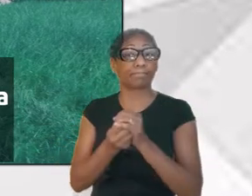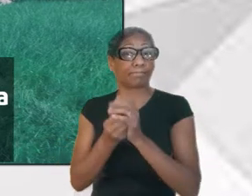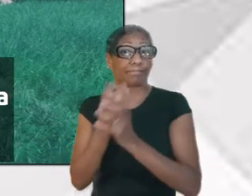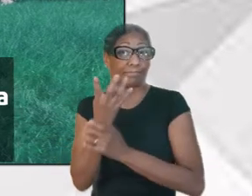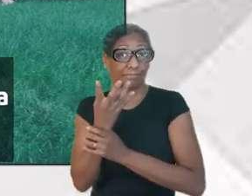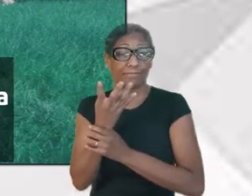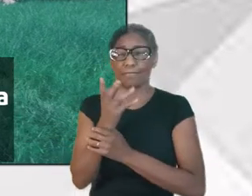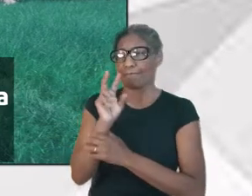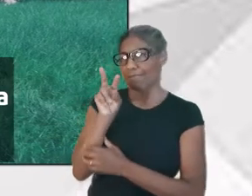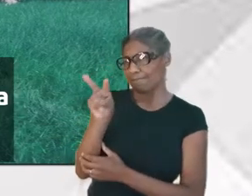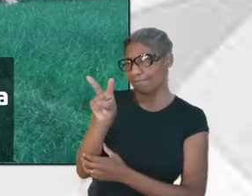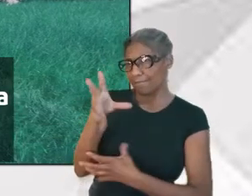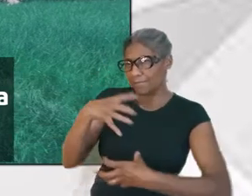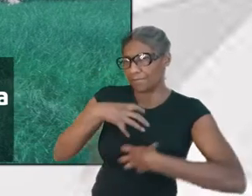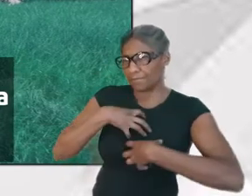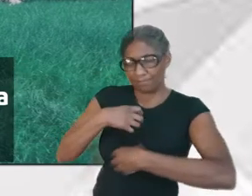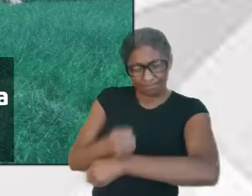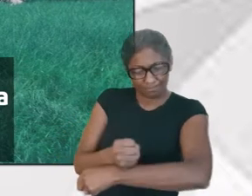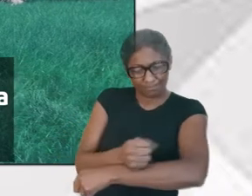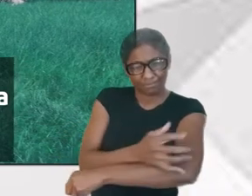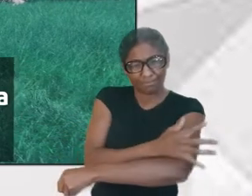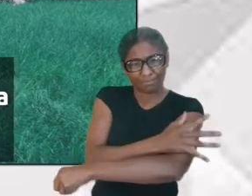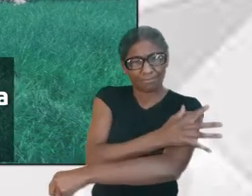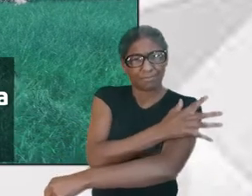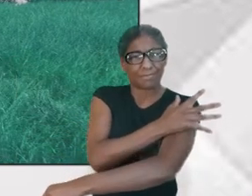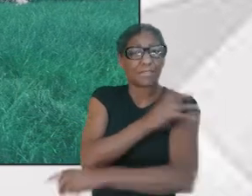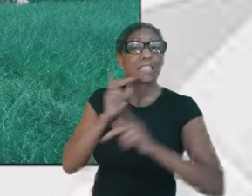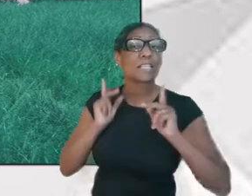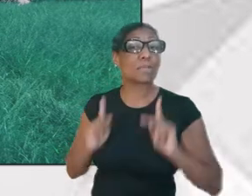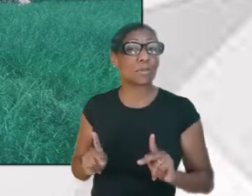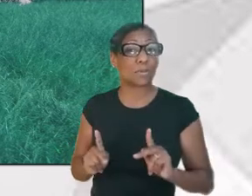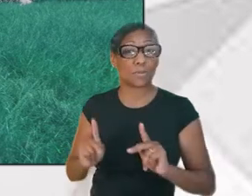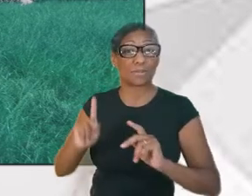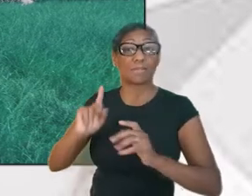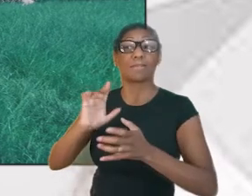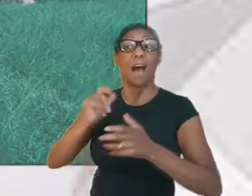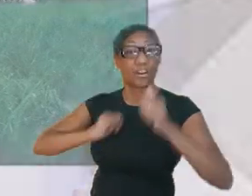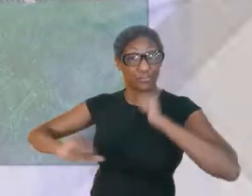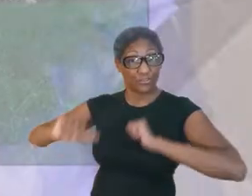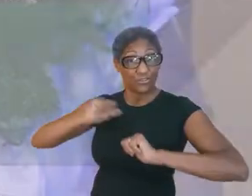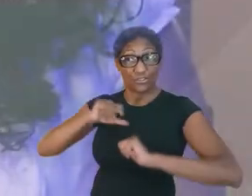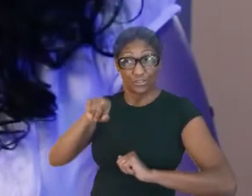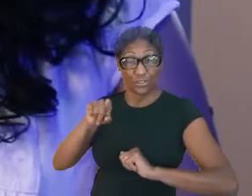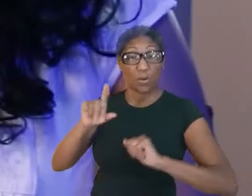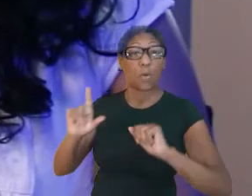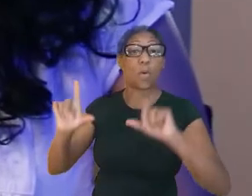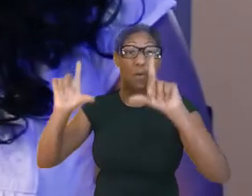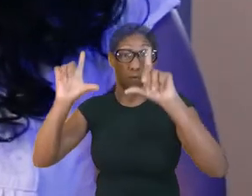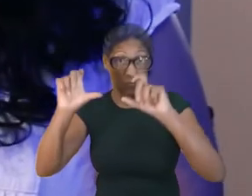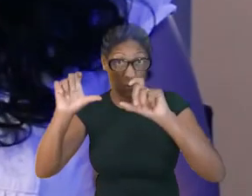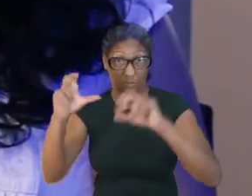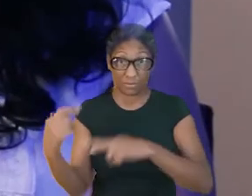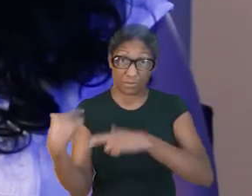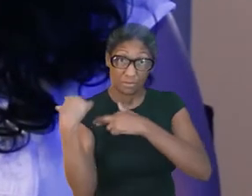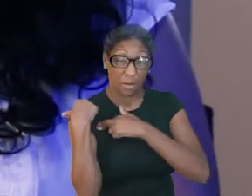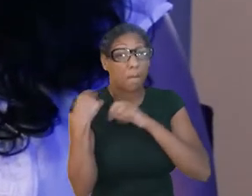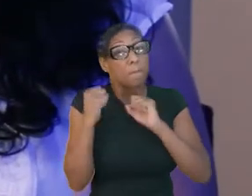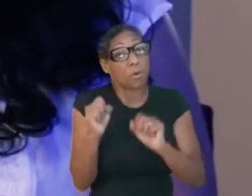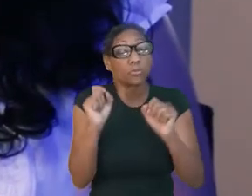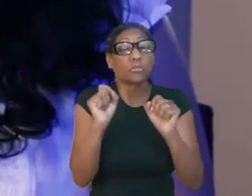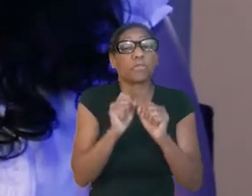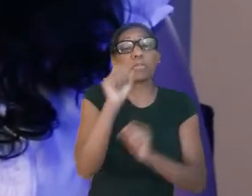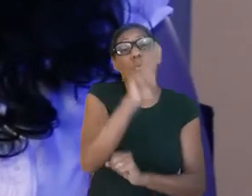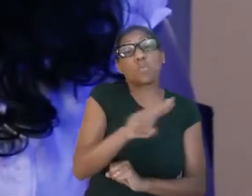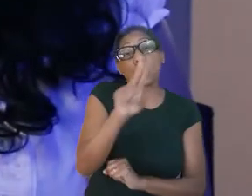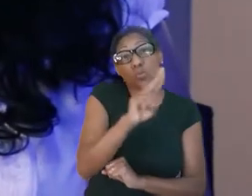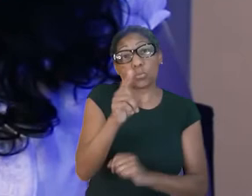a despertar a sensibilidade e a emoção das pessoas. Também destaco que o fotógrafo pode tanto fazer o uso